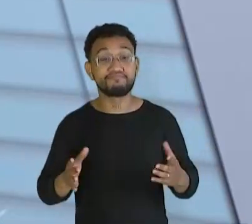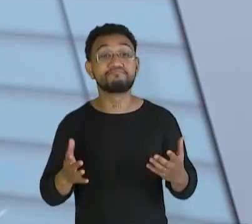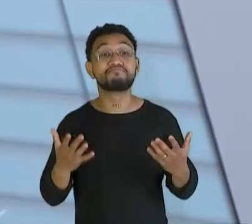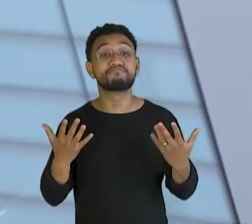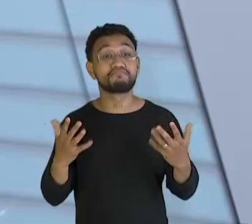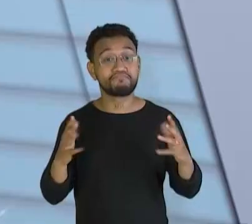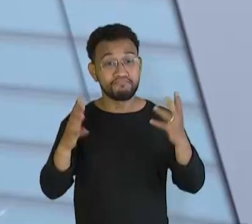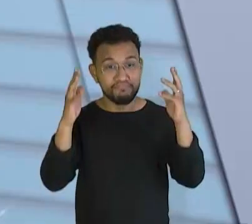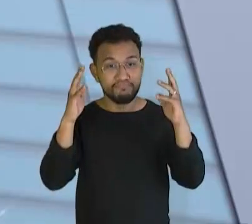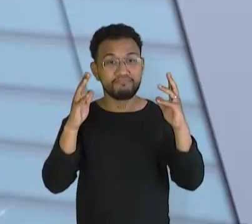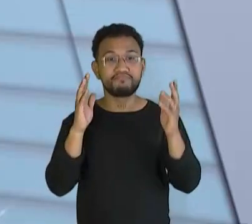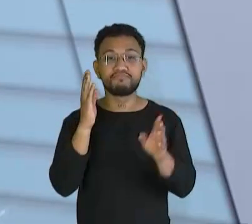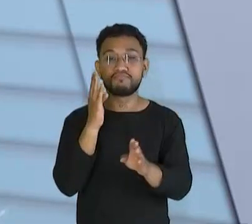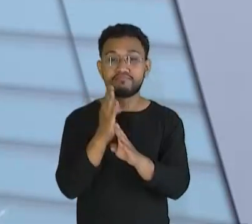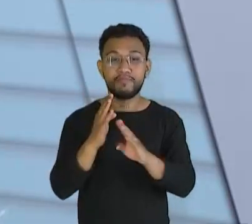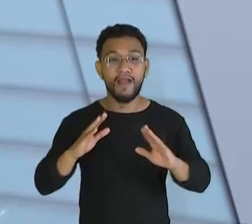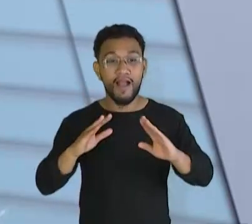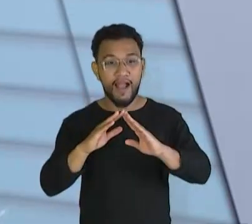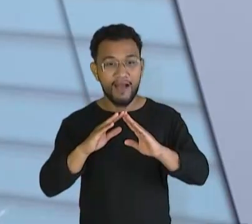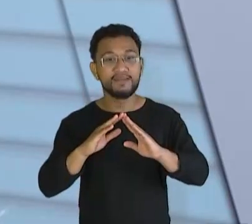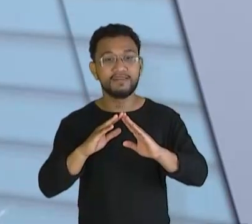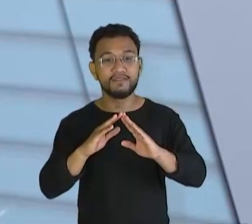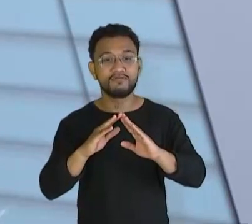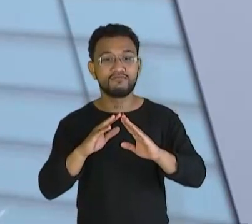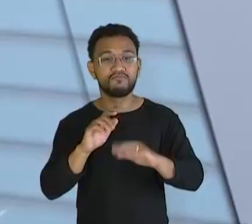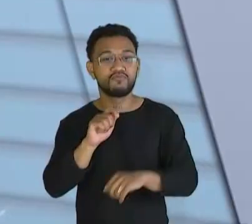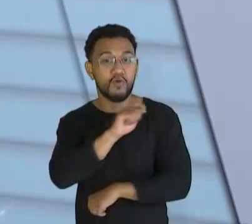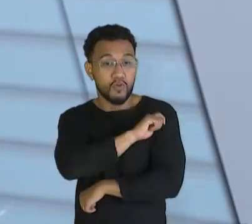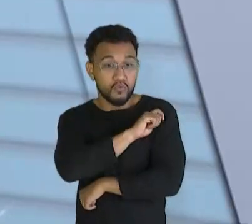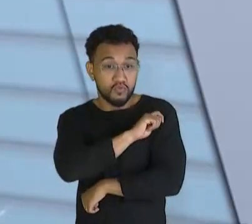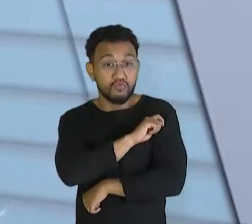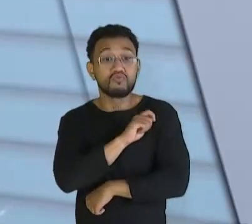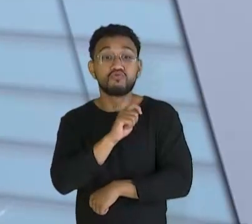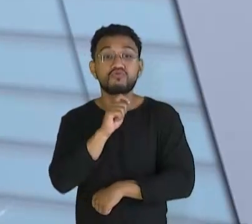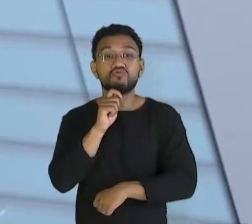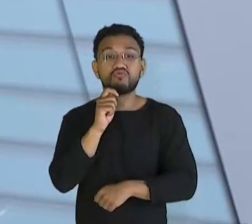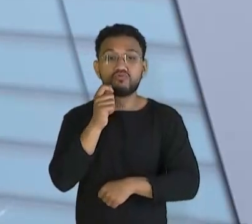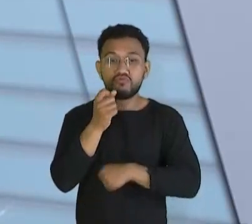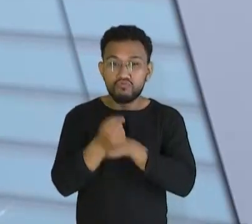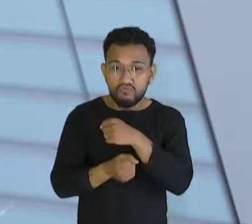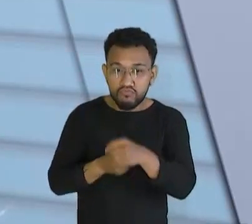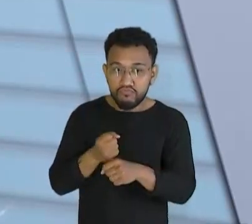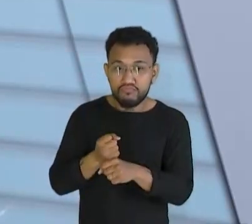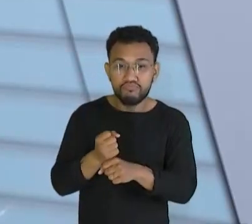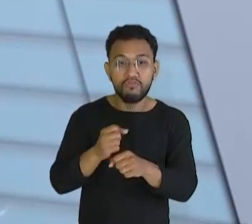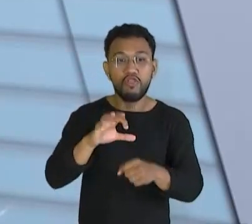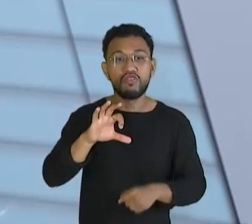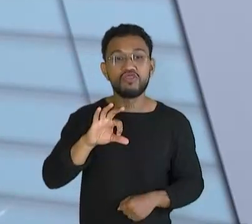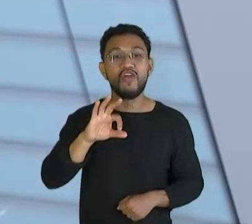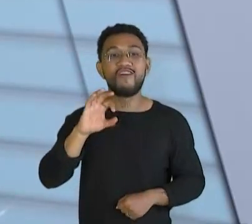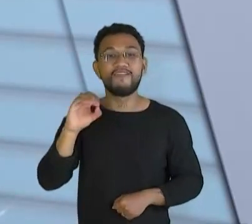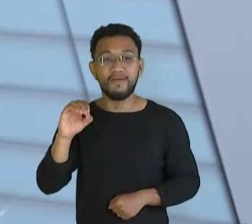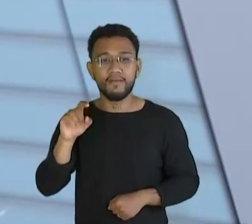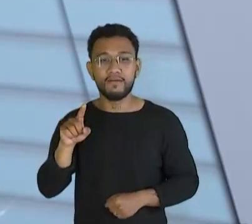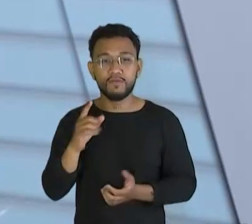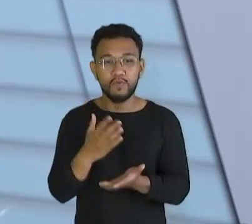Estudante completou 90 anos, uma história bonita, a Casa do Estudante. Ela foi fundada no dia